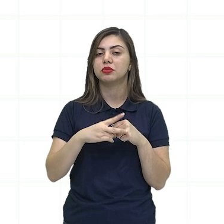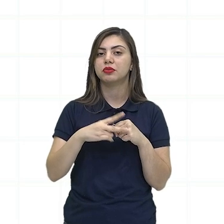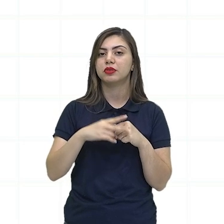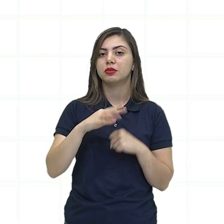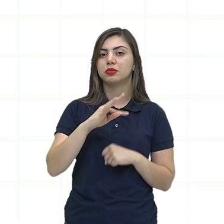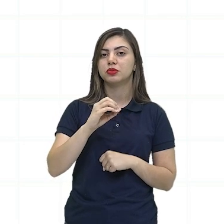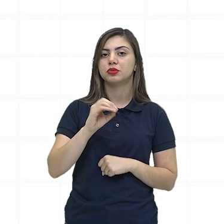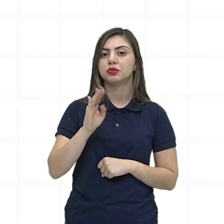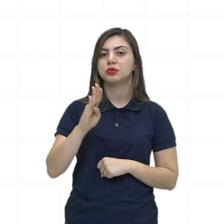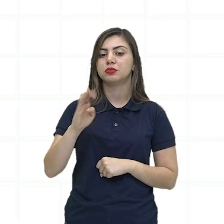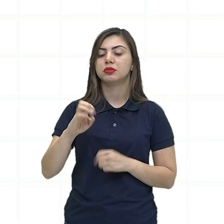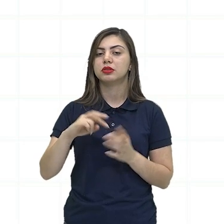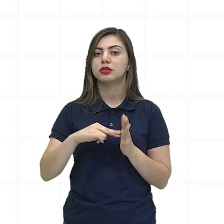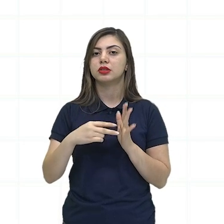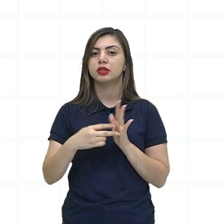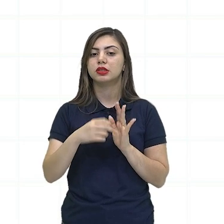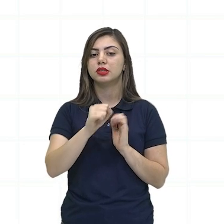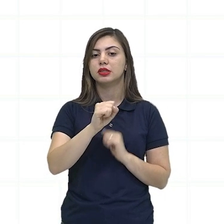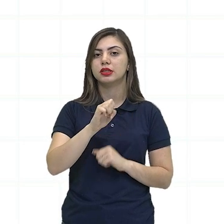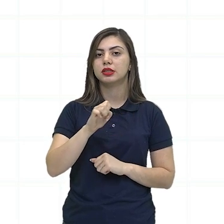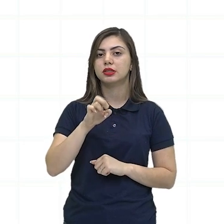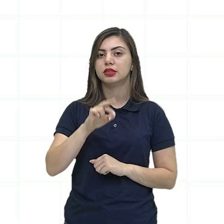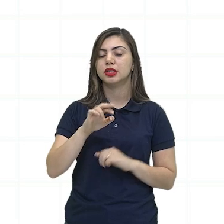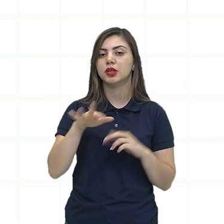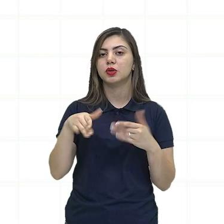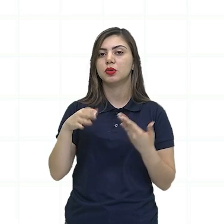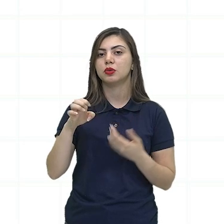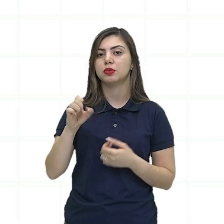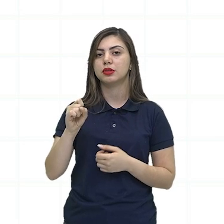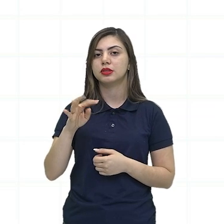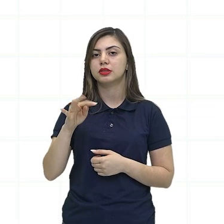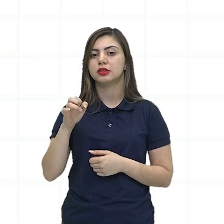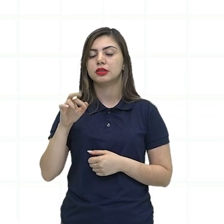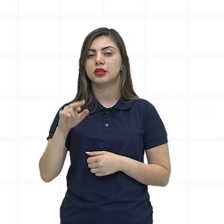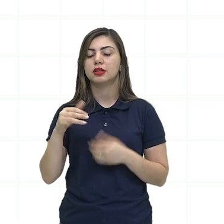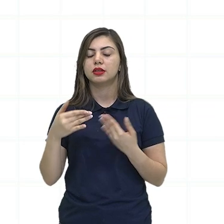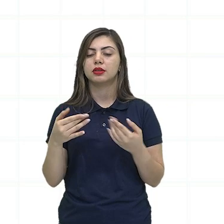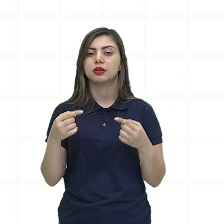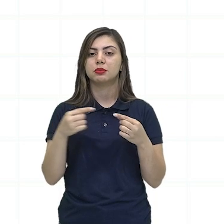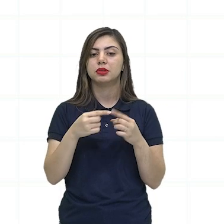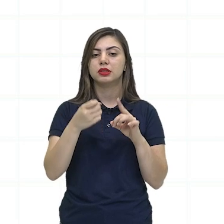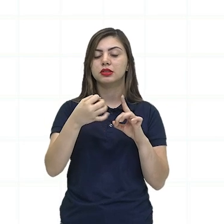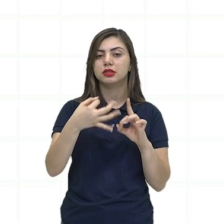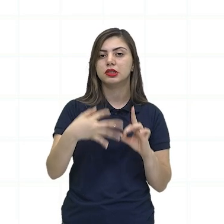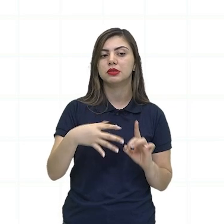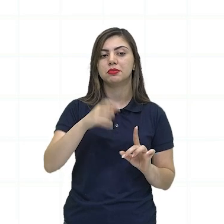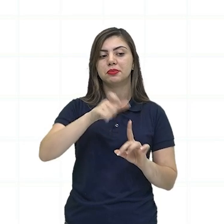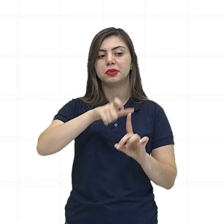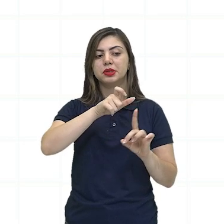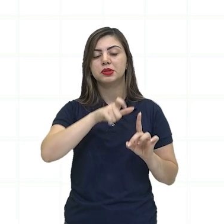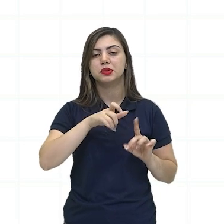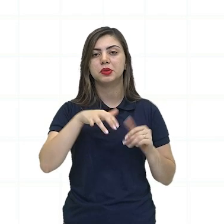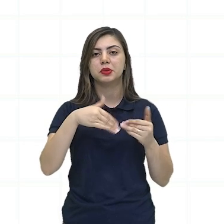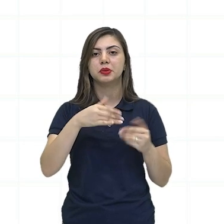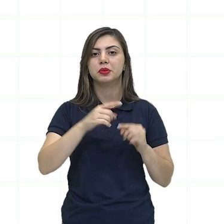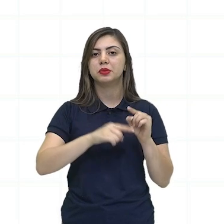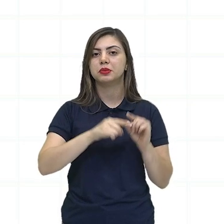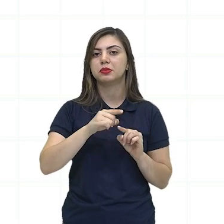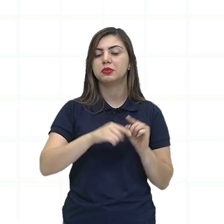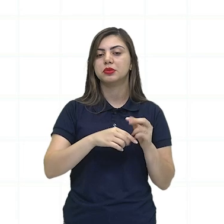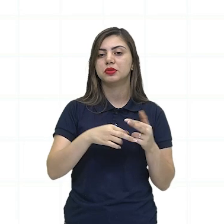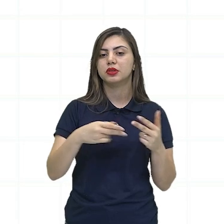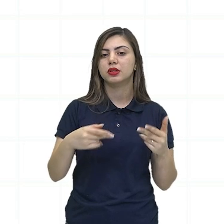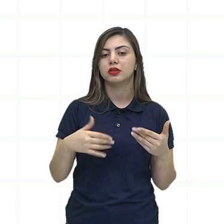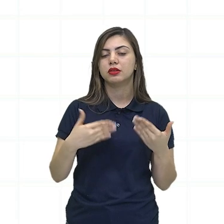é utilizado para descrever as pessoas, as situações, então está falando aí de como a escola é, como